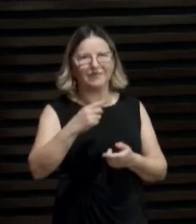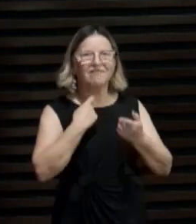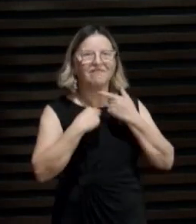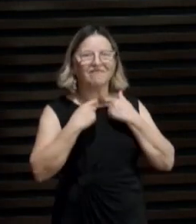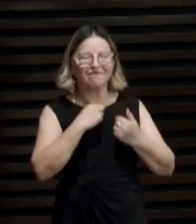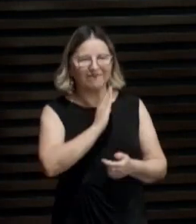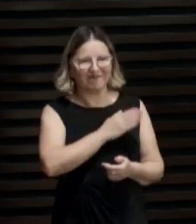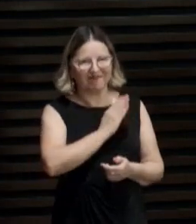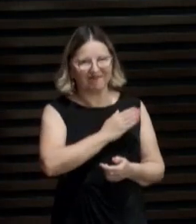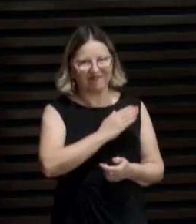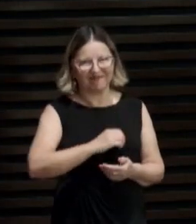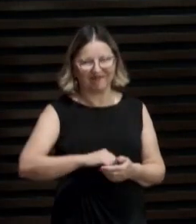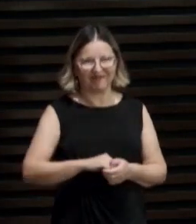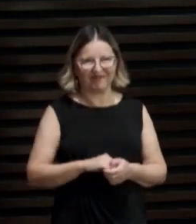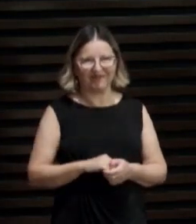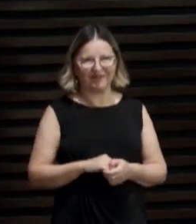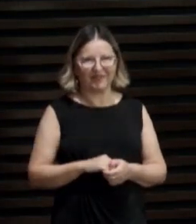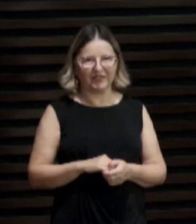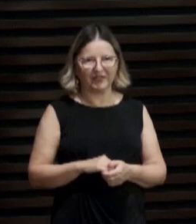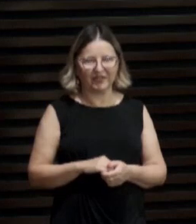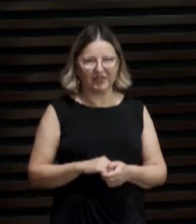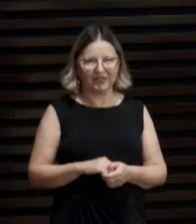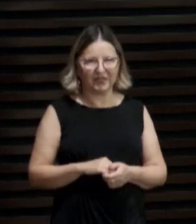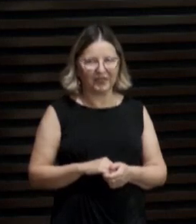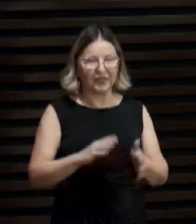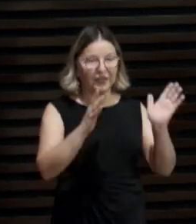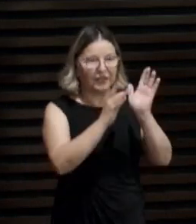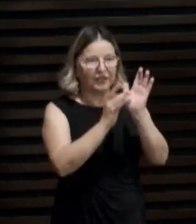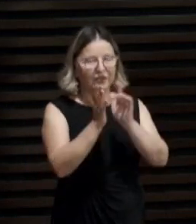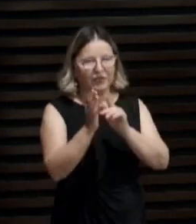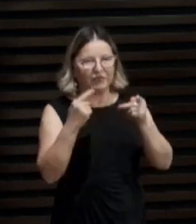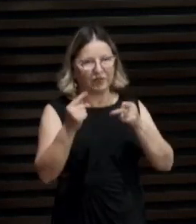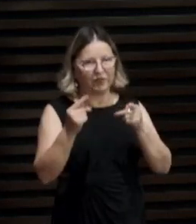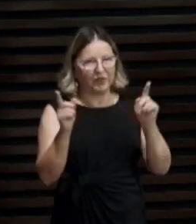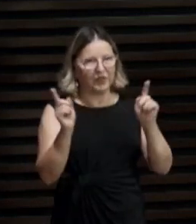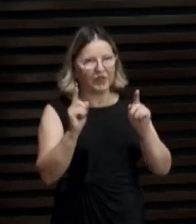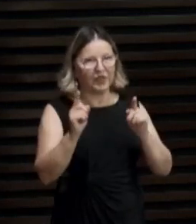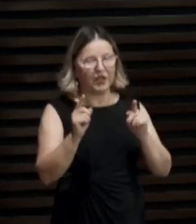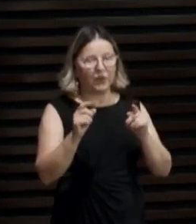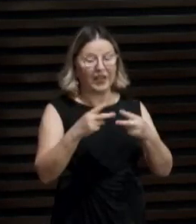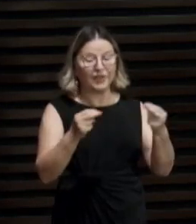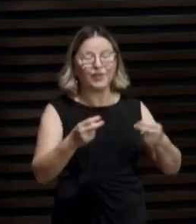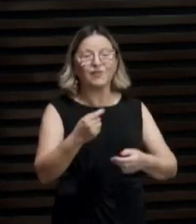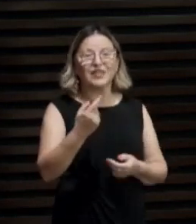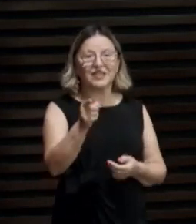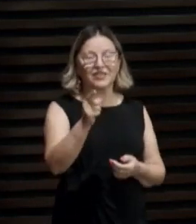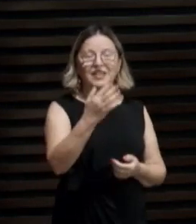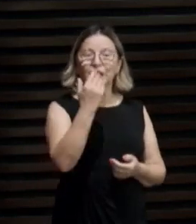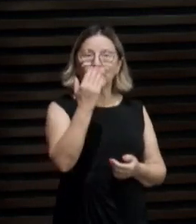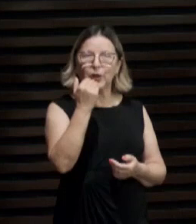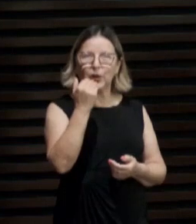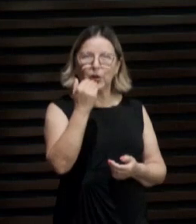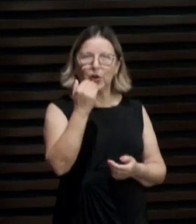E aí Jesus fala assim, olha, não é o que você come o que contamina o homem, é o que sai do coração. Porque do coração é que procedem